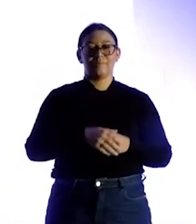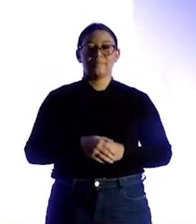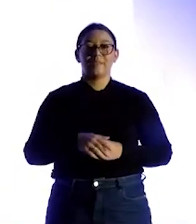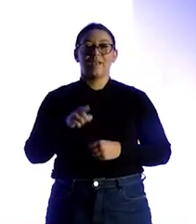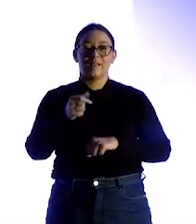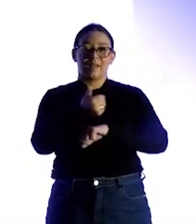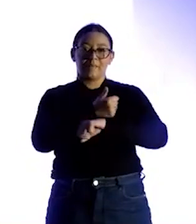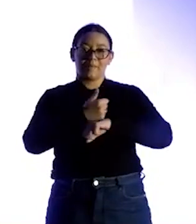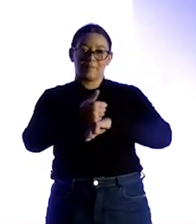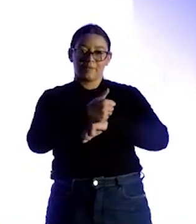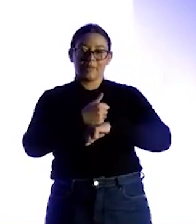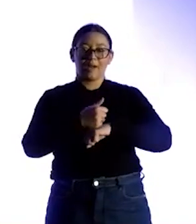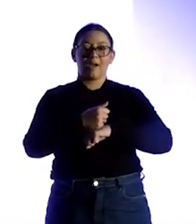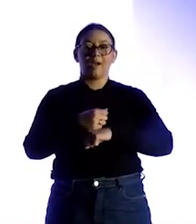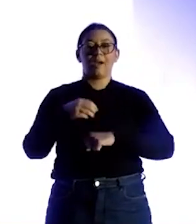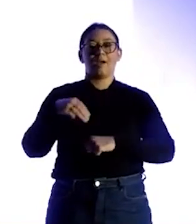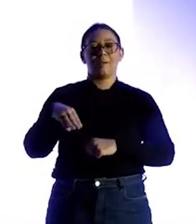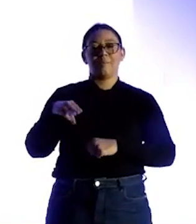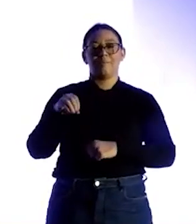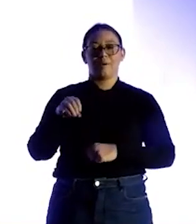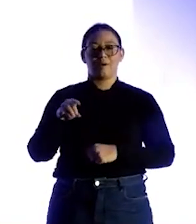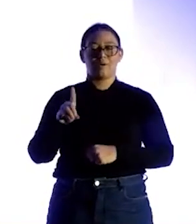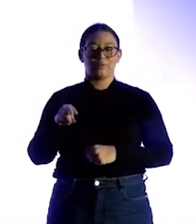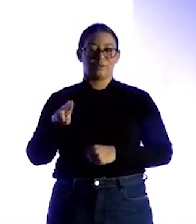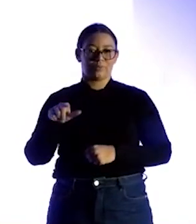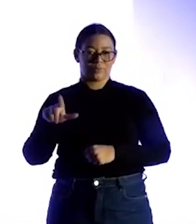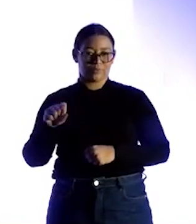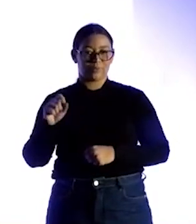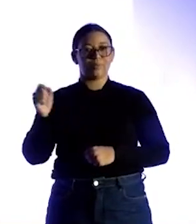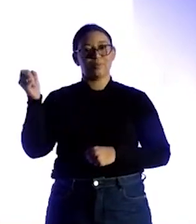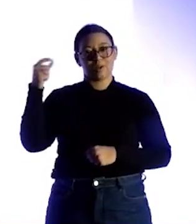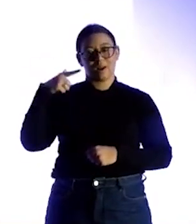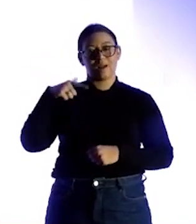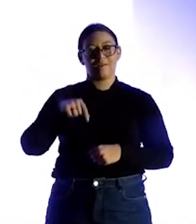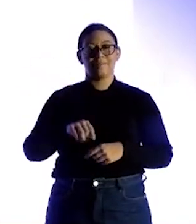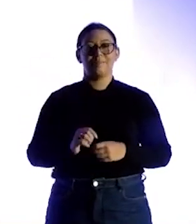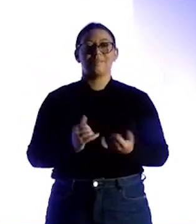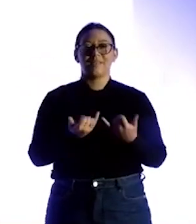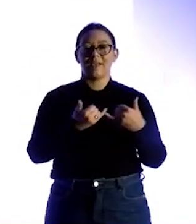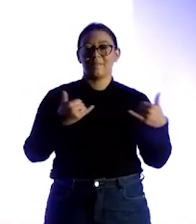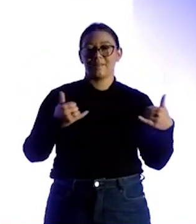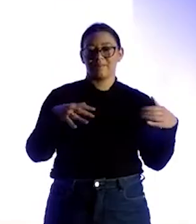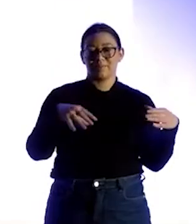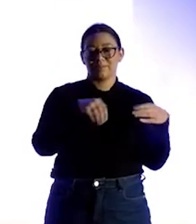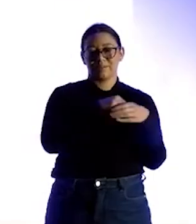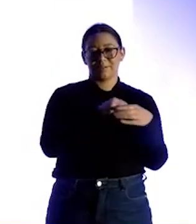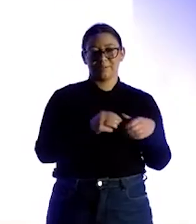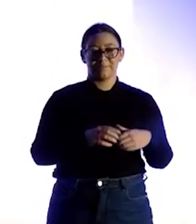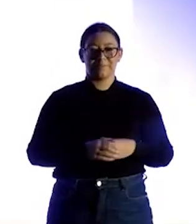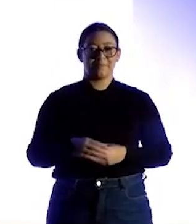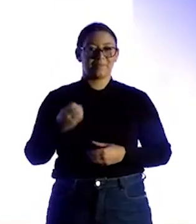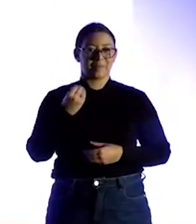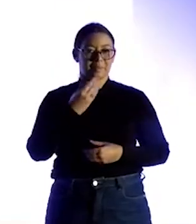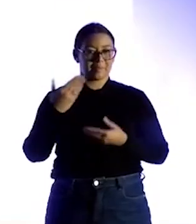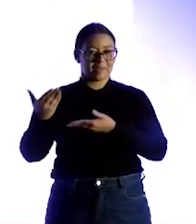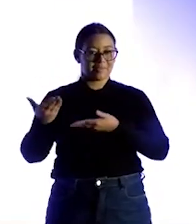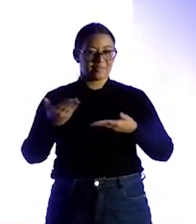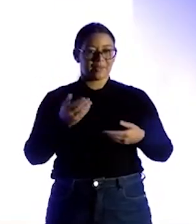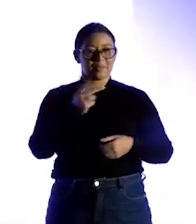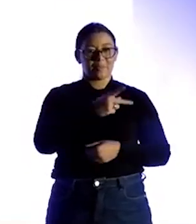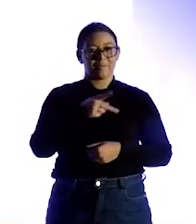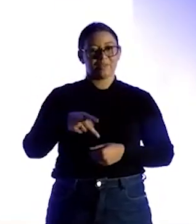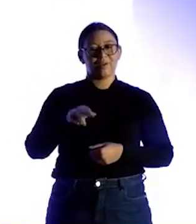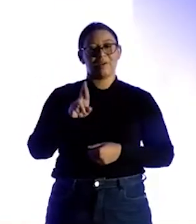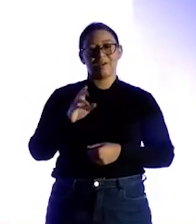módulos solares, veículos elétricos e armazenamento de energia. Muito bem-vindo, professor